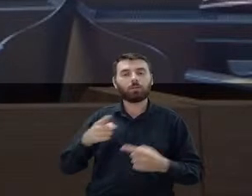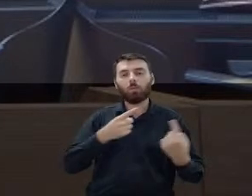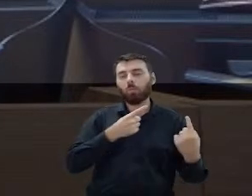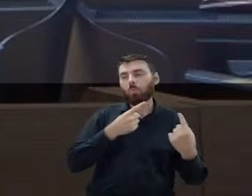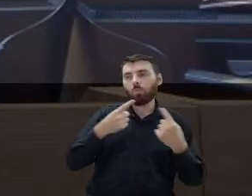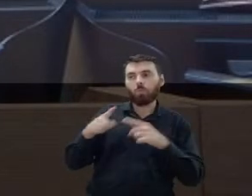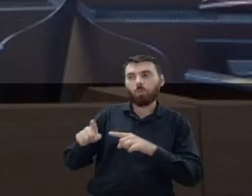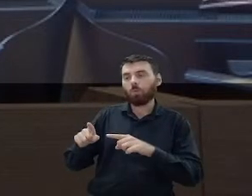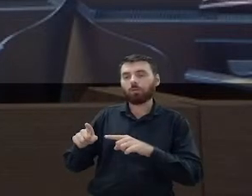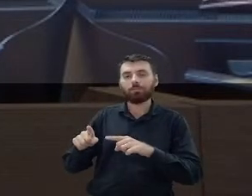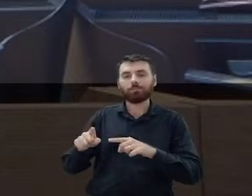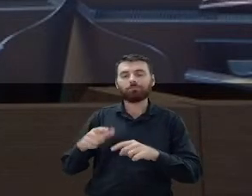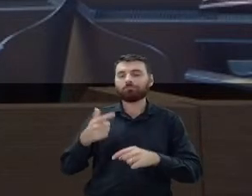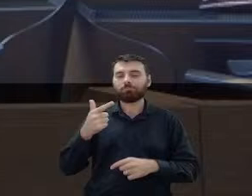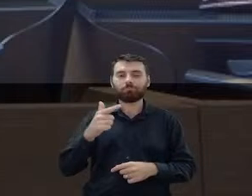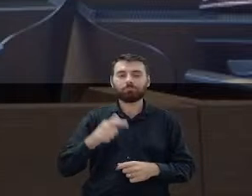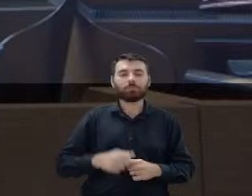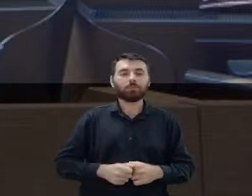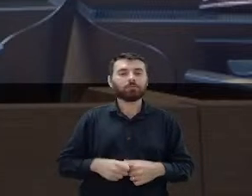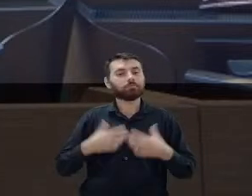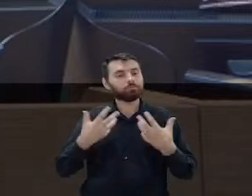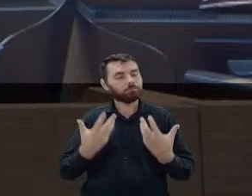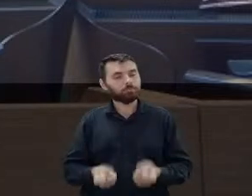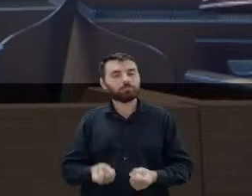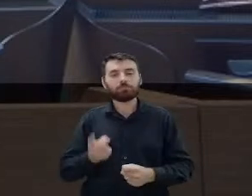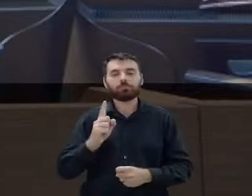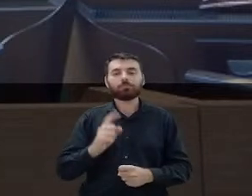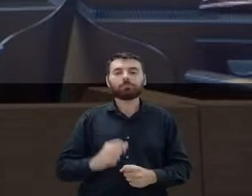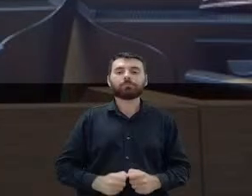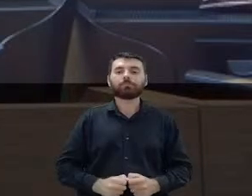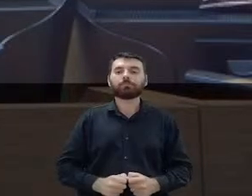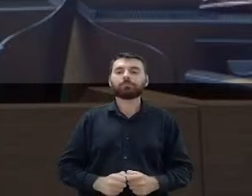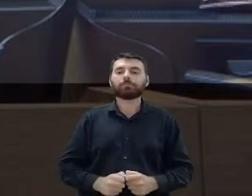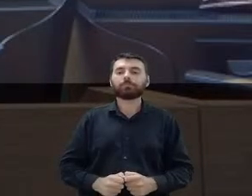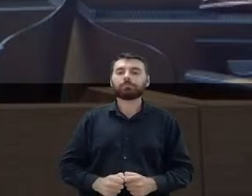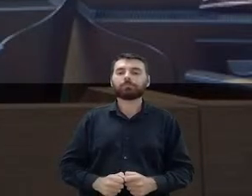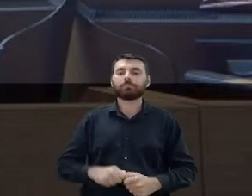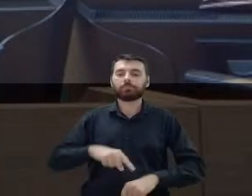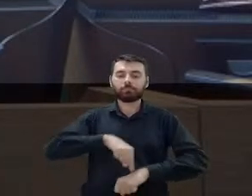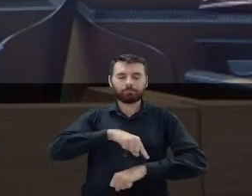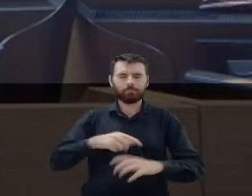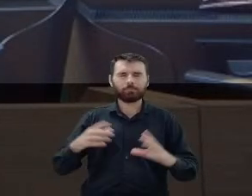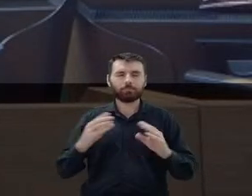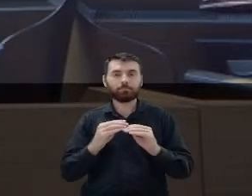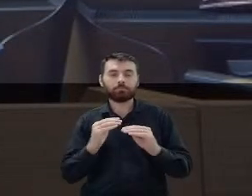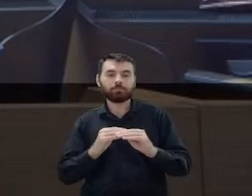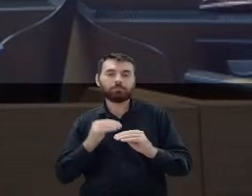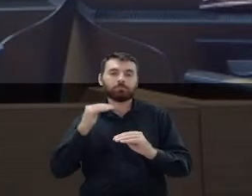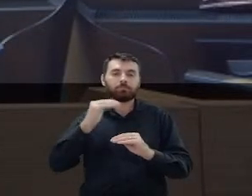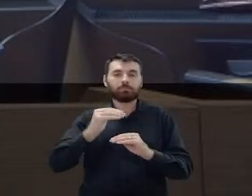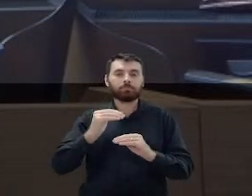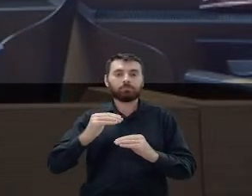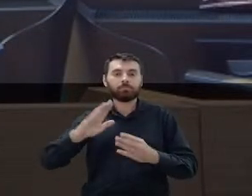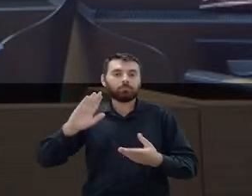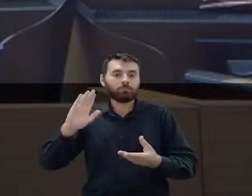no agravo de petição. Assim, nego provimento. Reflexo das horas extras deferidas na ação